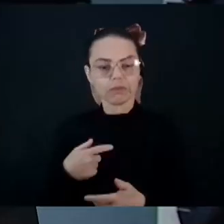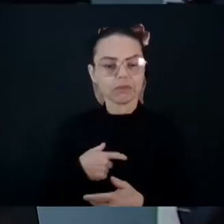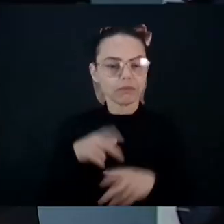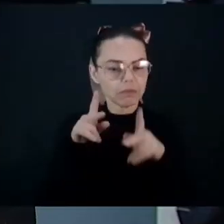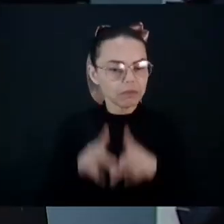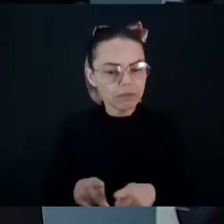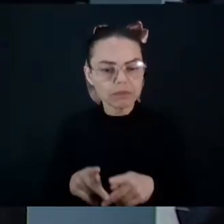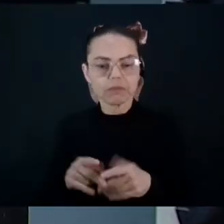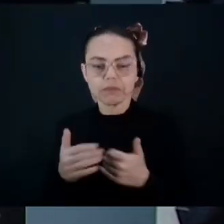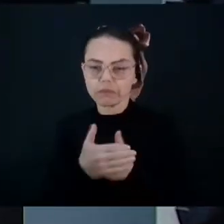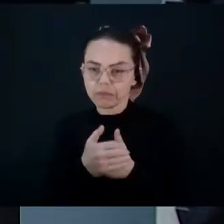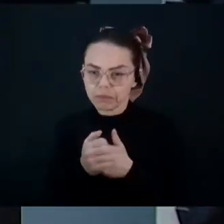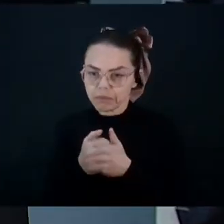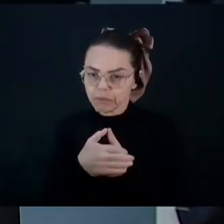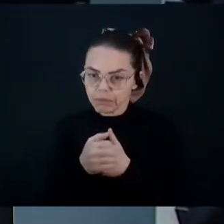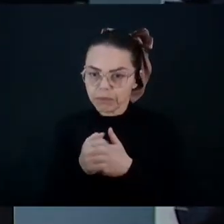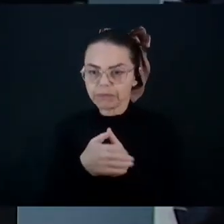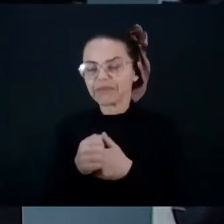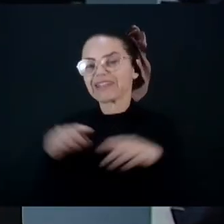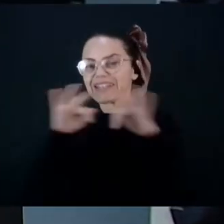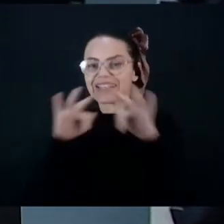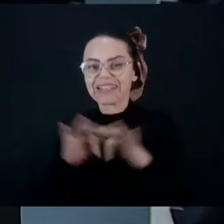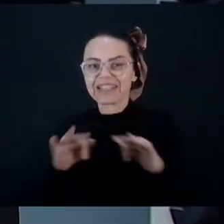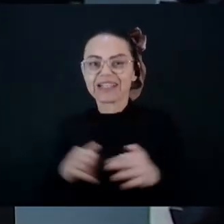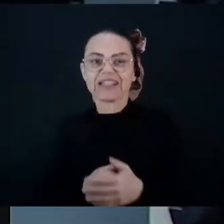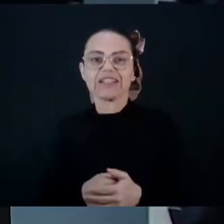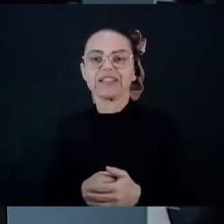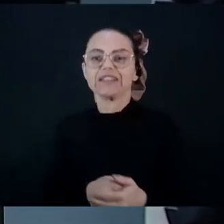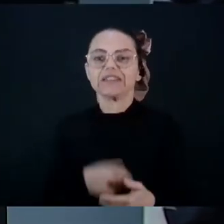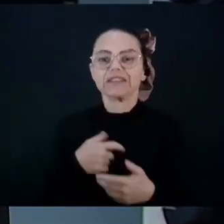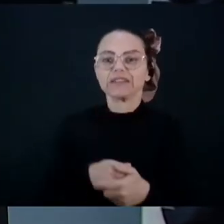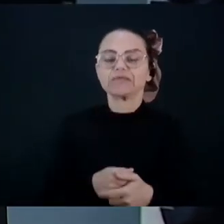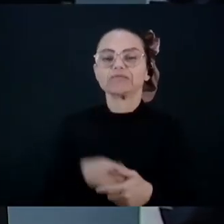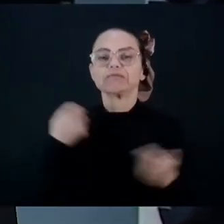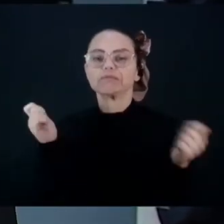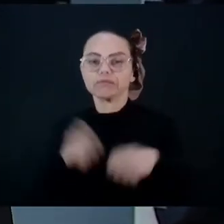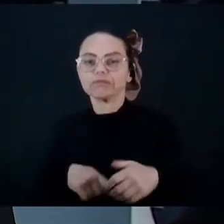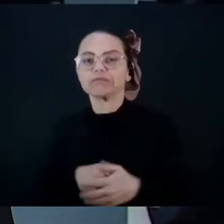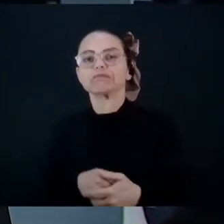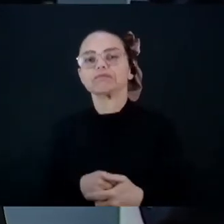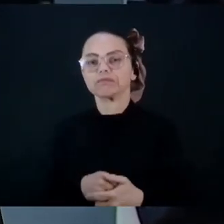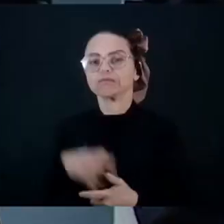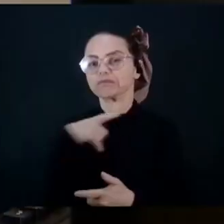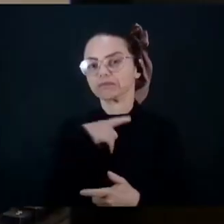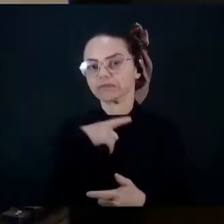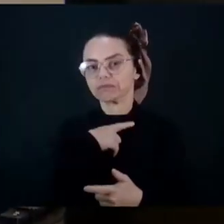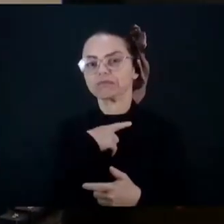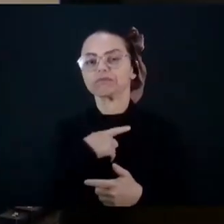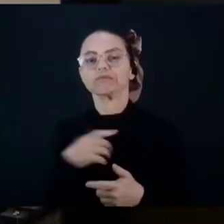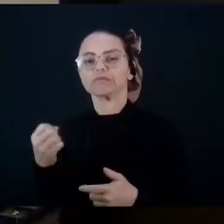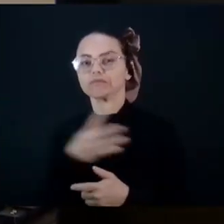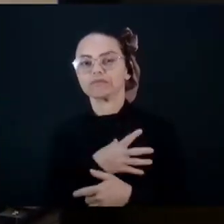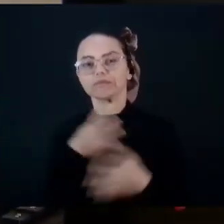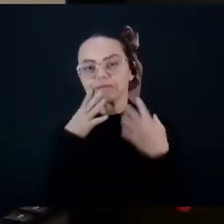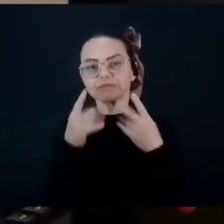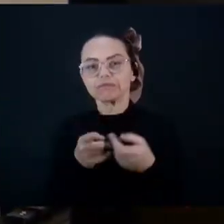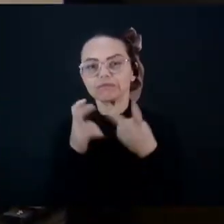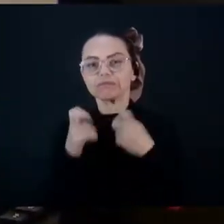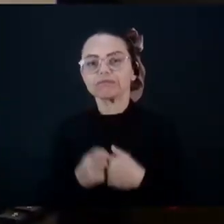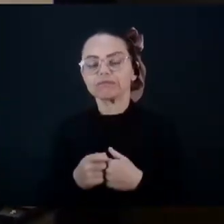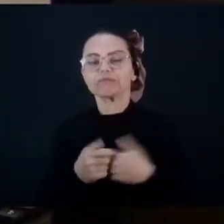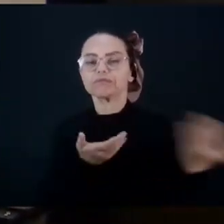acolhe e fica feliz, na verdade, da possibilidade da gente ter esse novo olhar. A receptividade